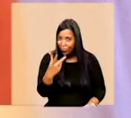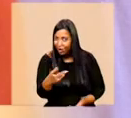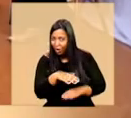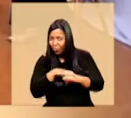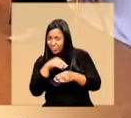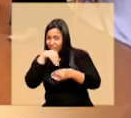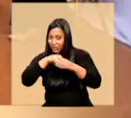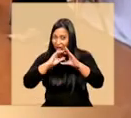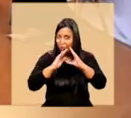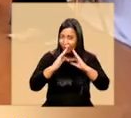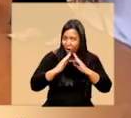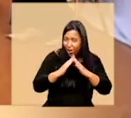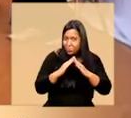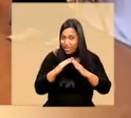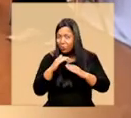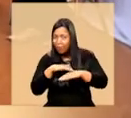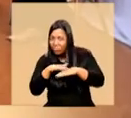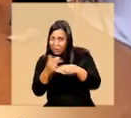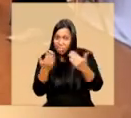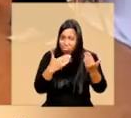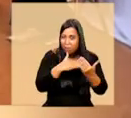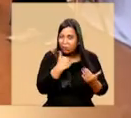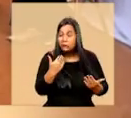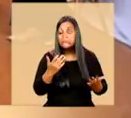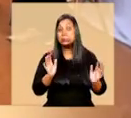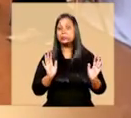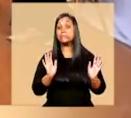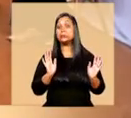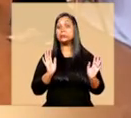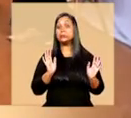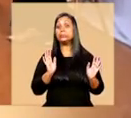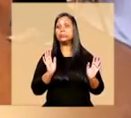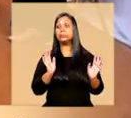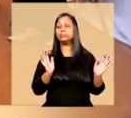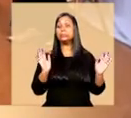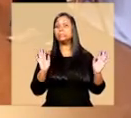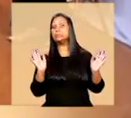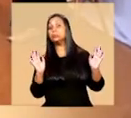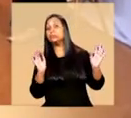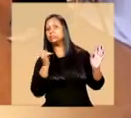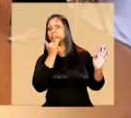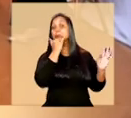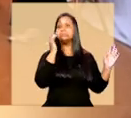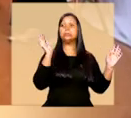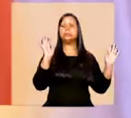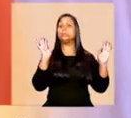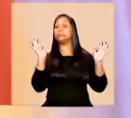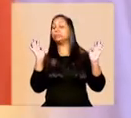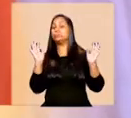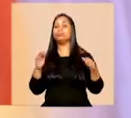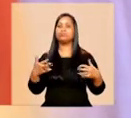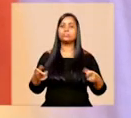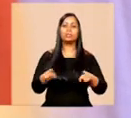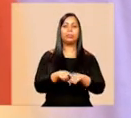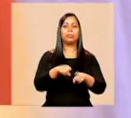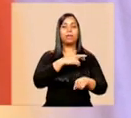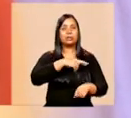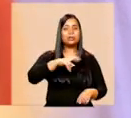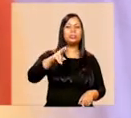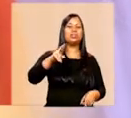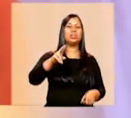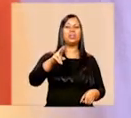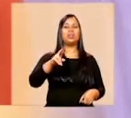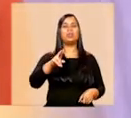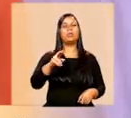morte dentro de casa? Então, você vê que o tabu já começa por aí, né? E